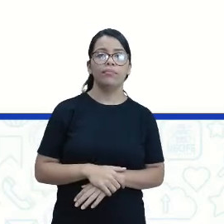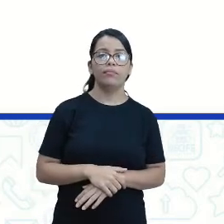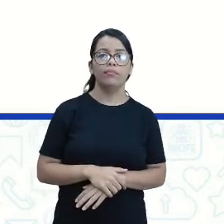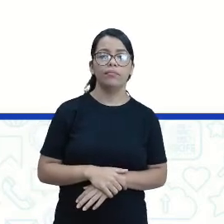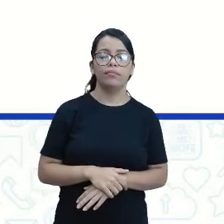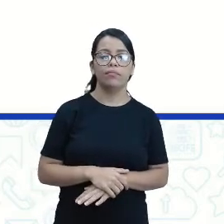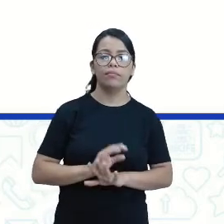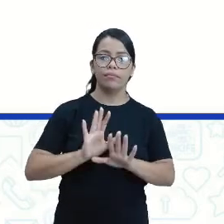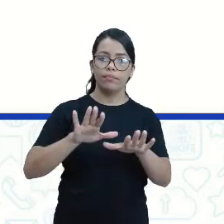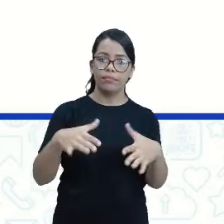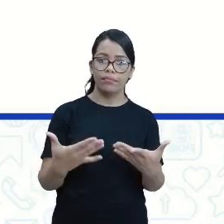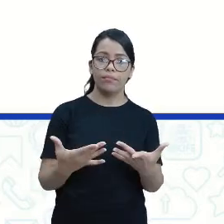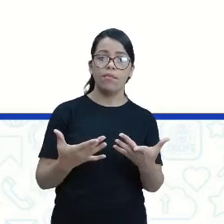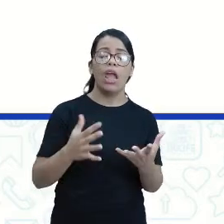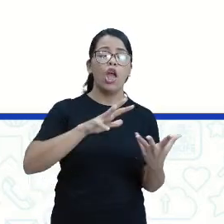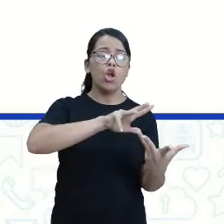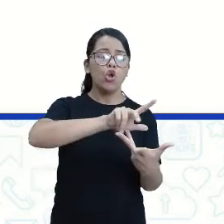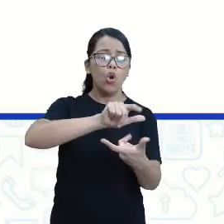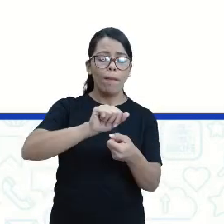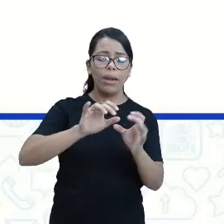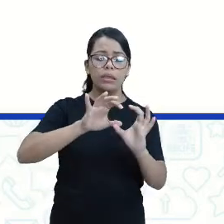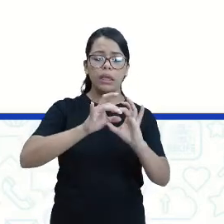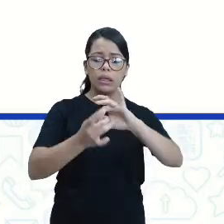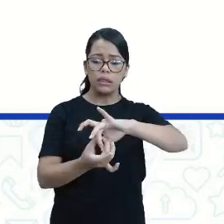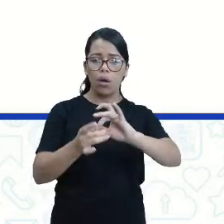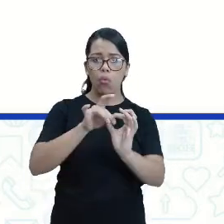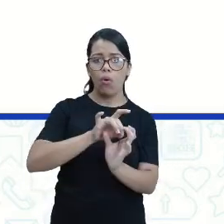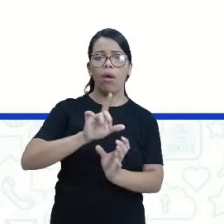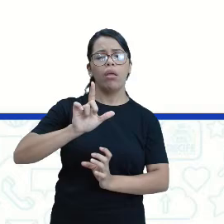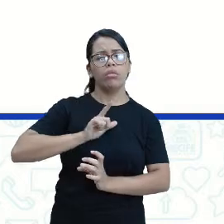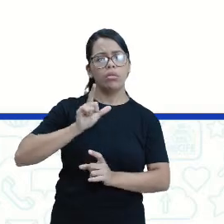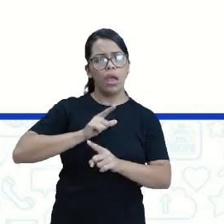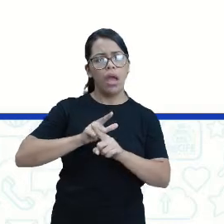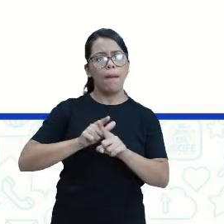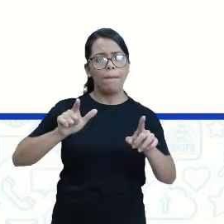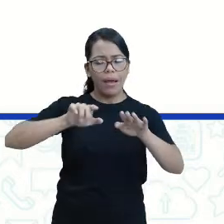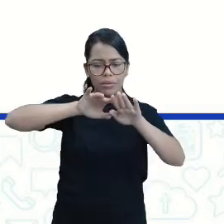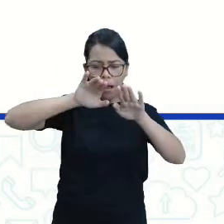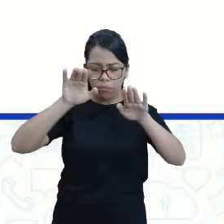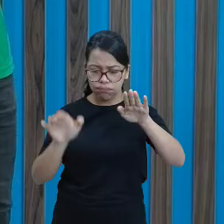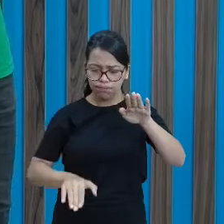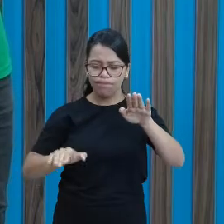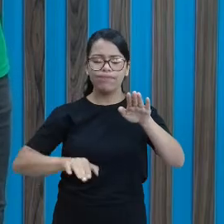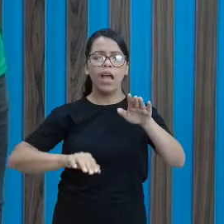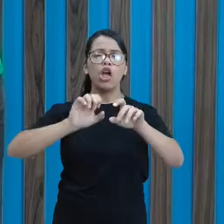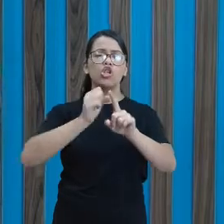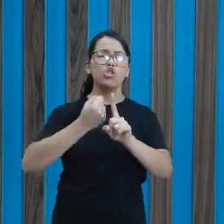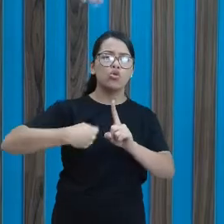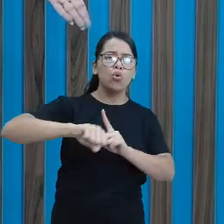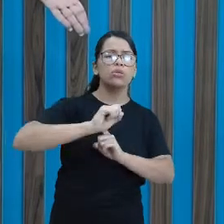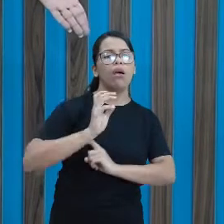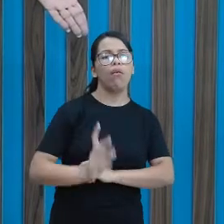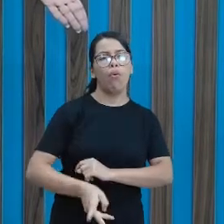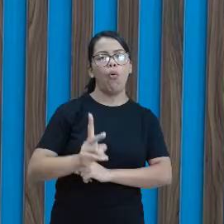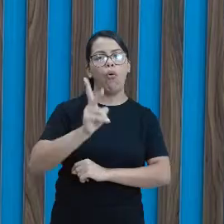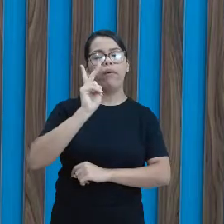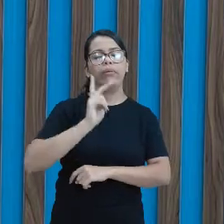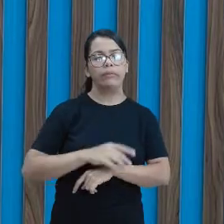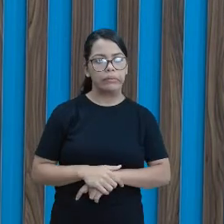ter a desigualdade social, sim. Existem países que eu não posso falar mais países pobres, né, professor? Exato. Nem país rico, mas é país o quê? É